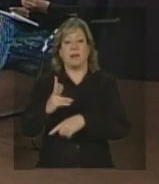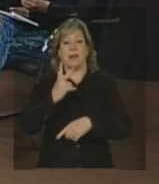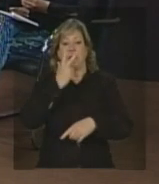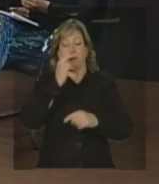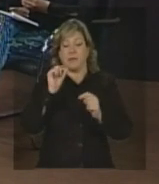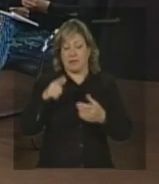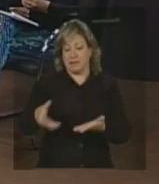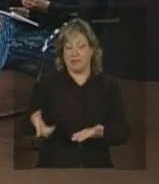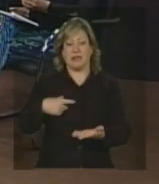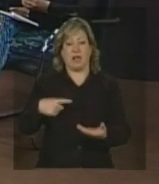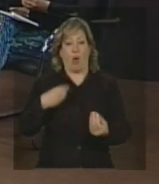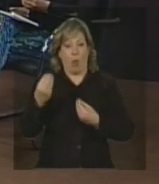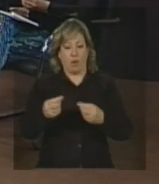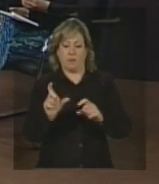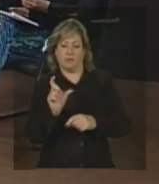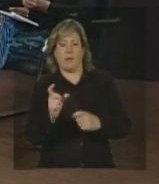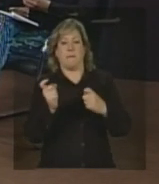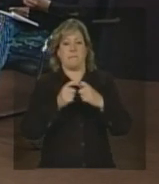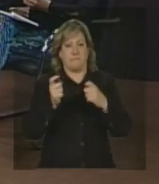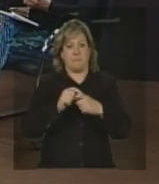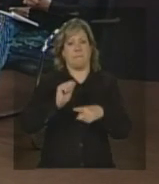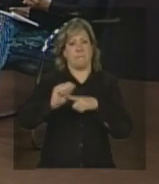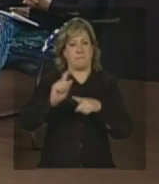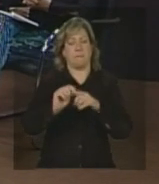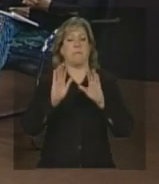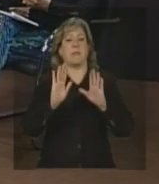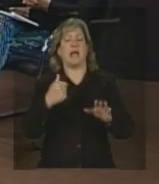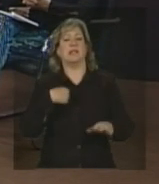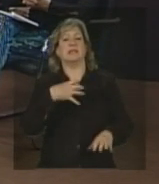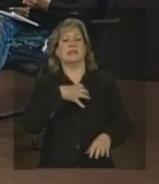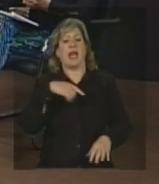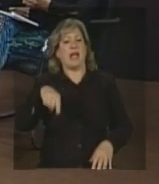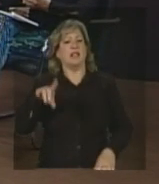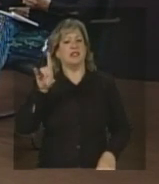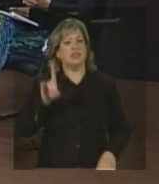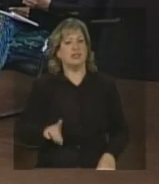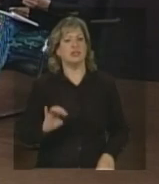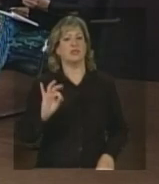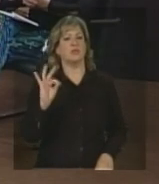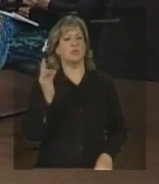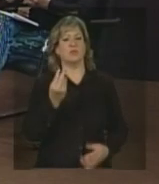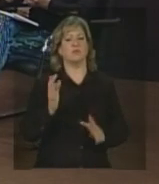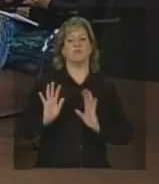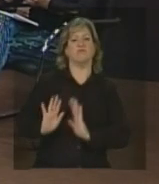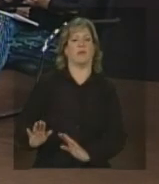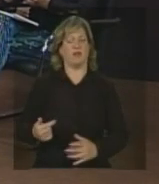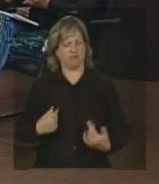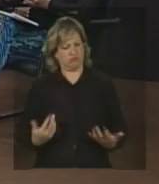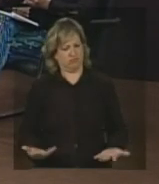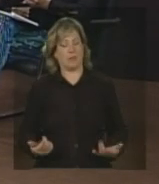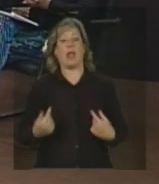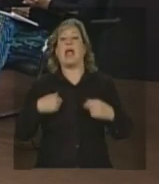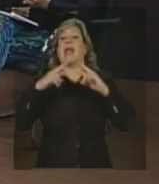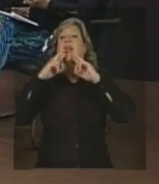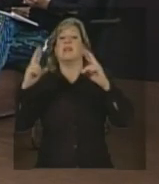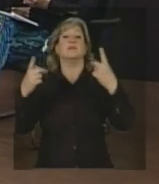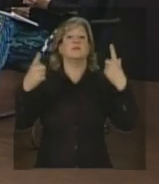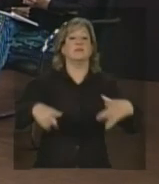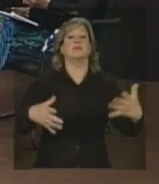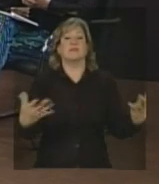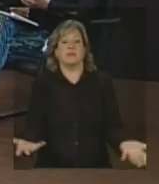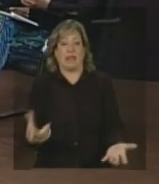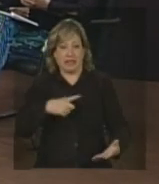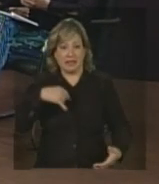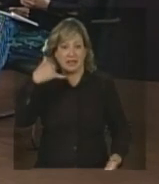tem a cobertura por um plano de saúde, mas que sinto que este direito foi privado. Ela coloca aqui, secretária, um telefone para